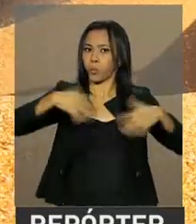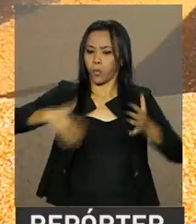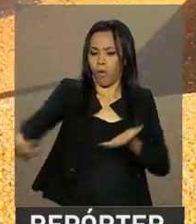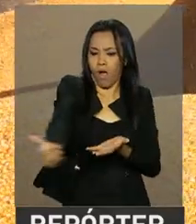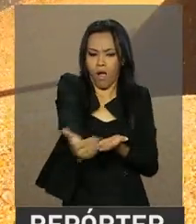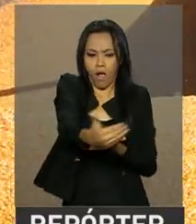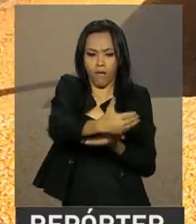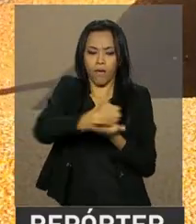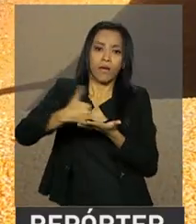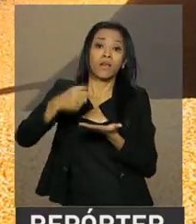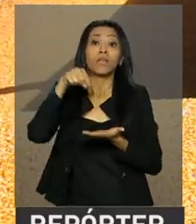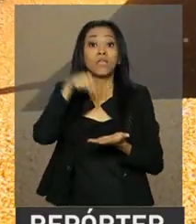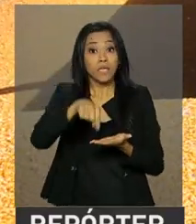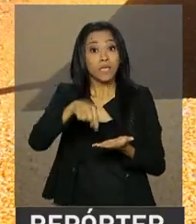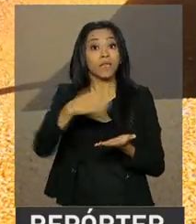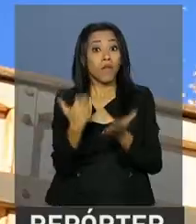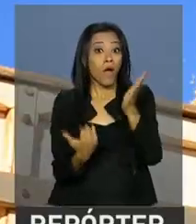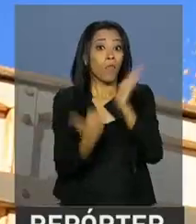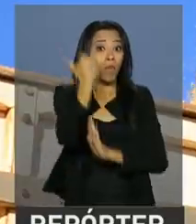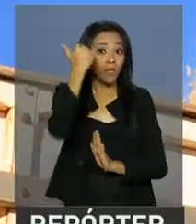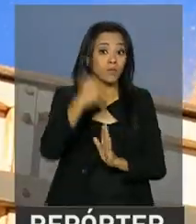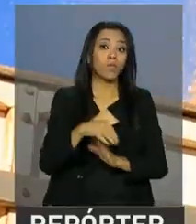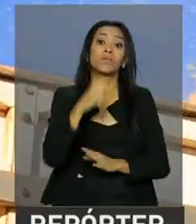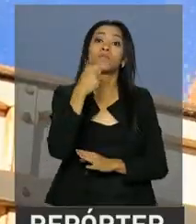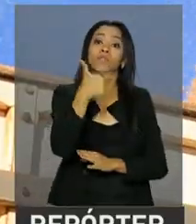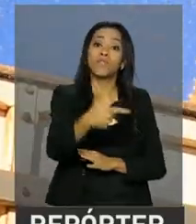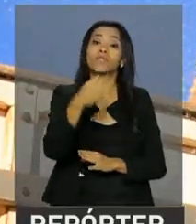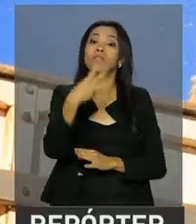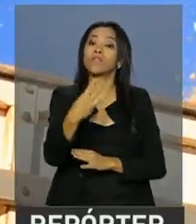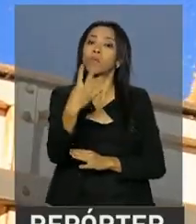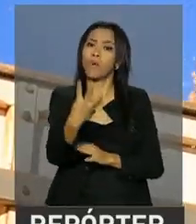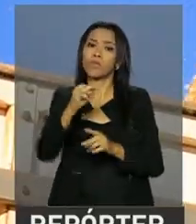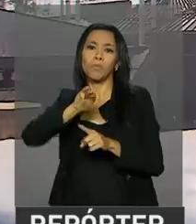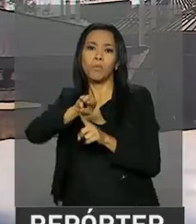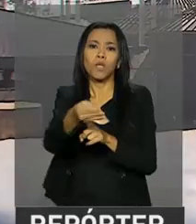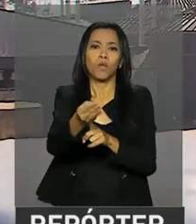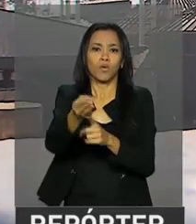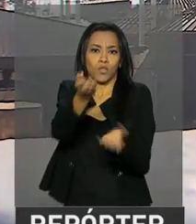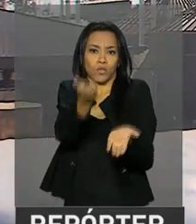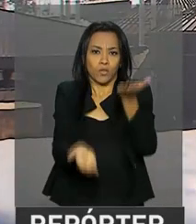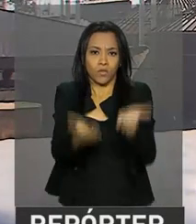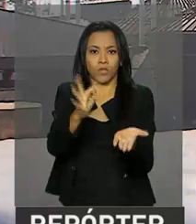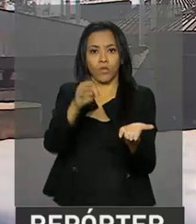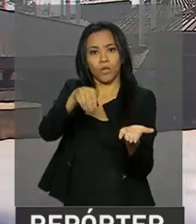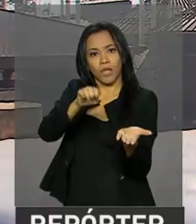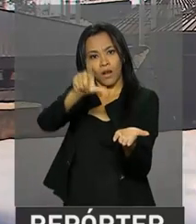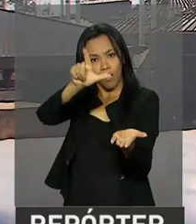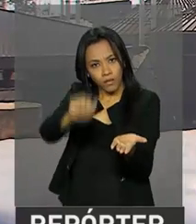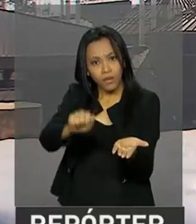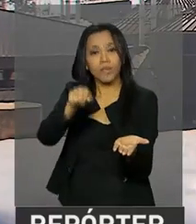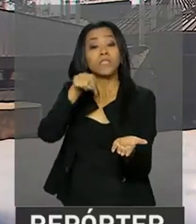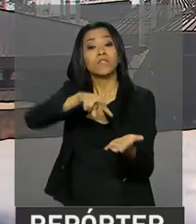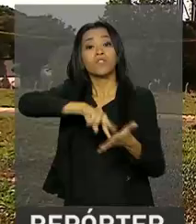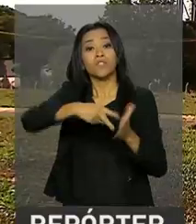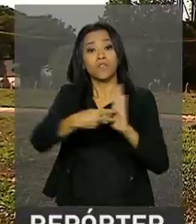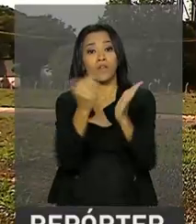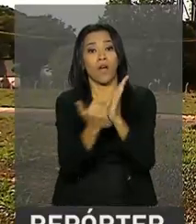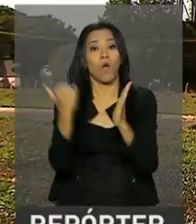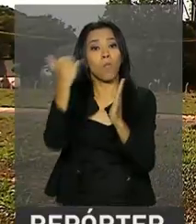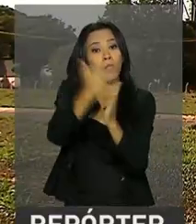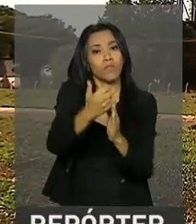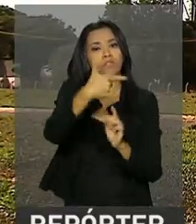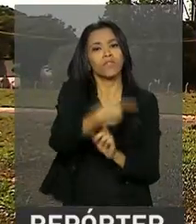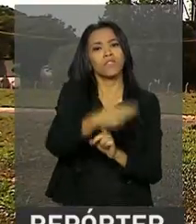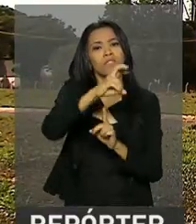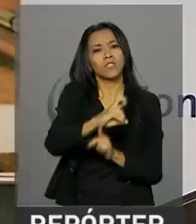expectativa é que a produção passe dos 234 milhões de toneladas O que representa um aumento de mais de 25% em relação